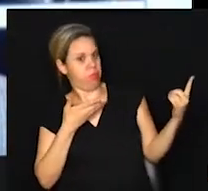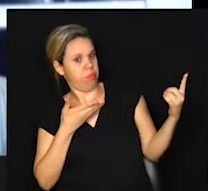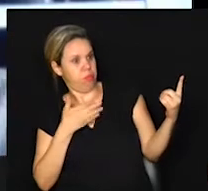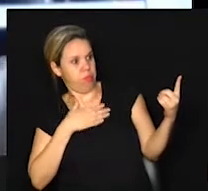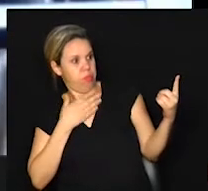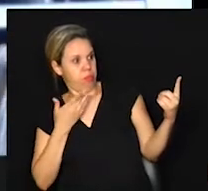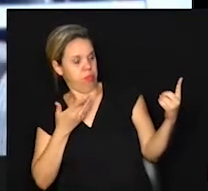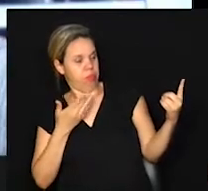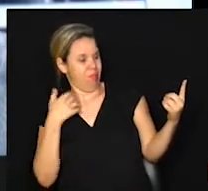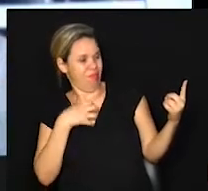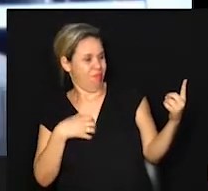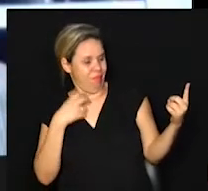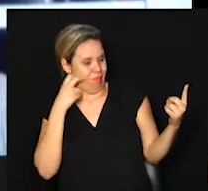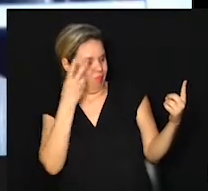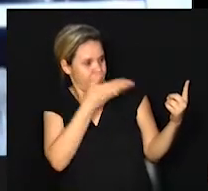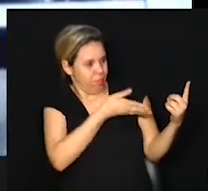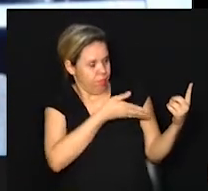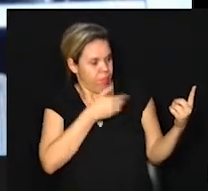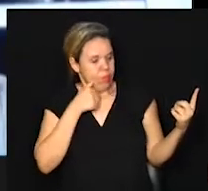meio encabulada.